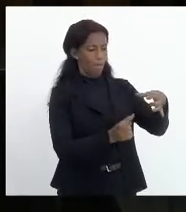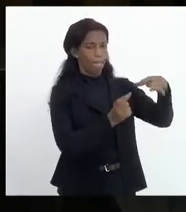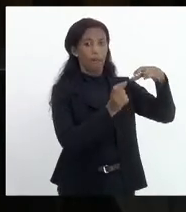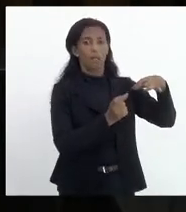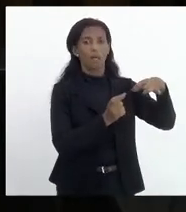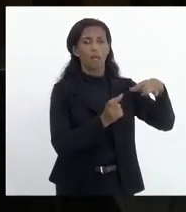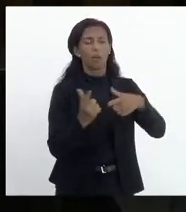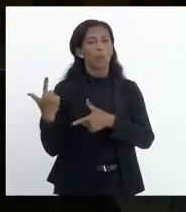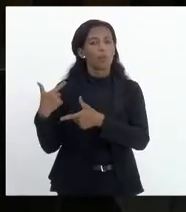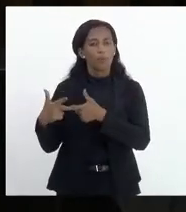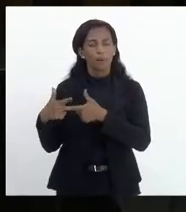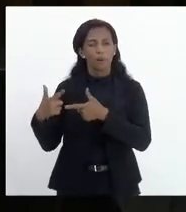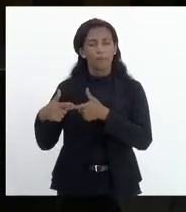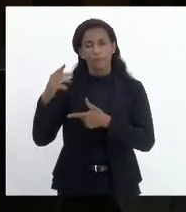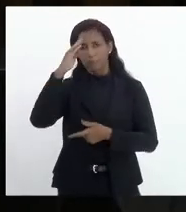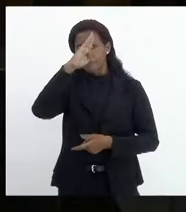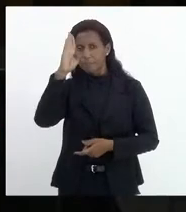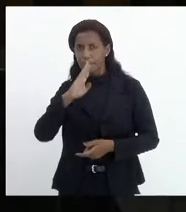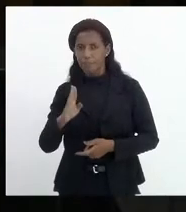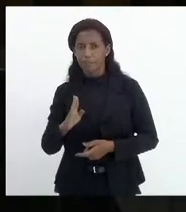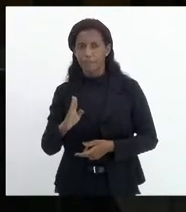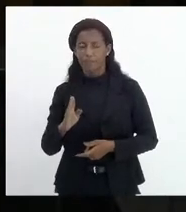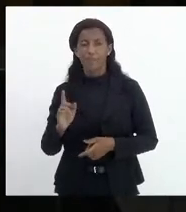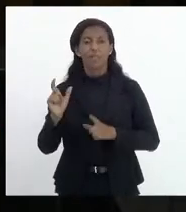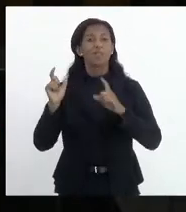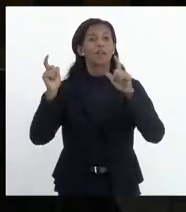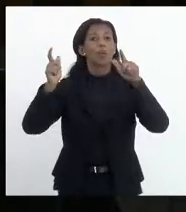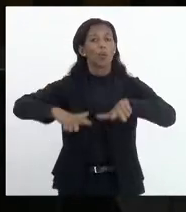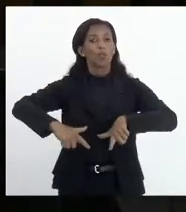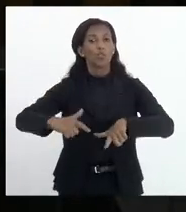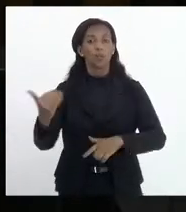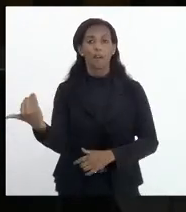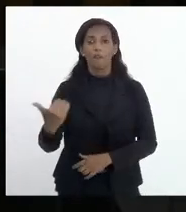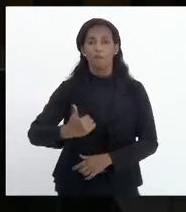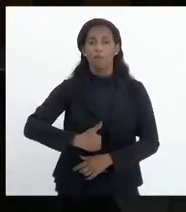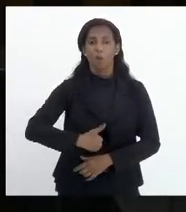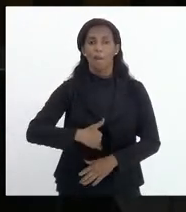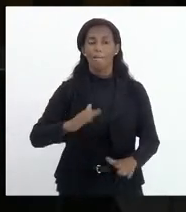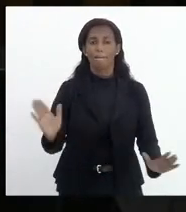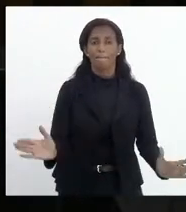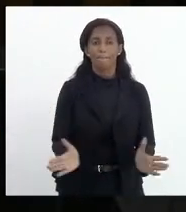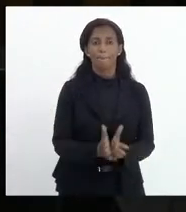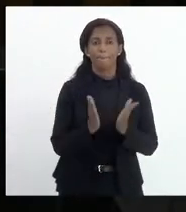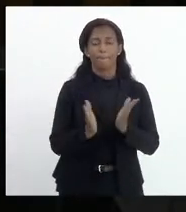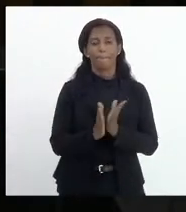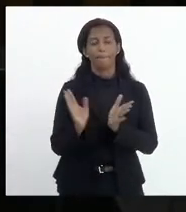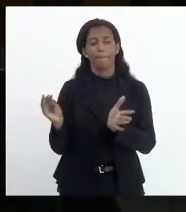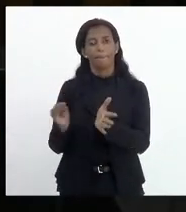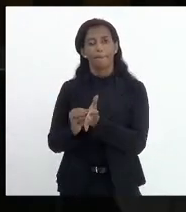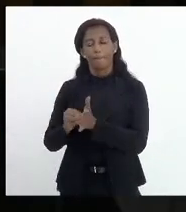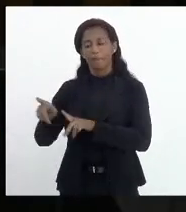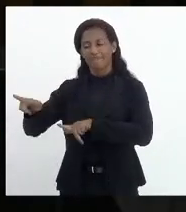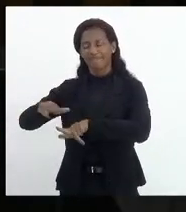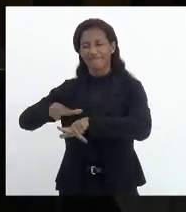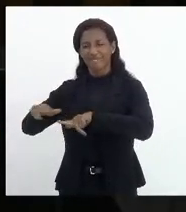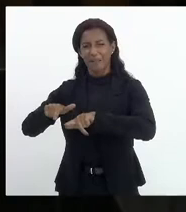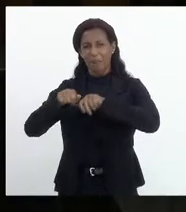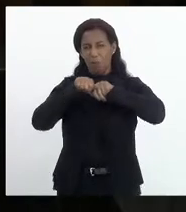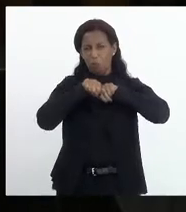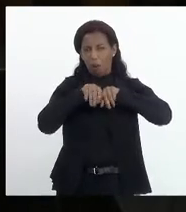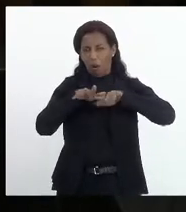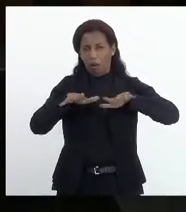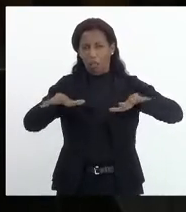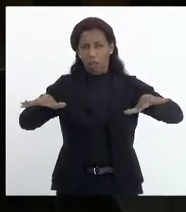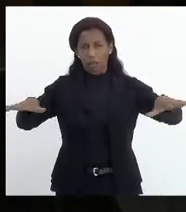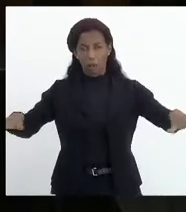está na fome e da miséria e no desemprego que nos assola